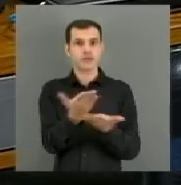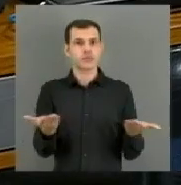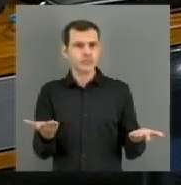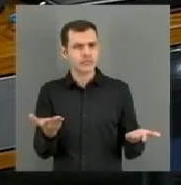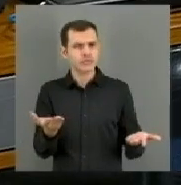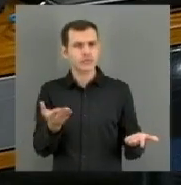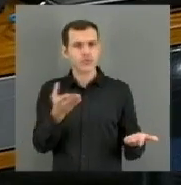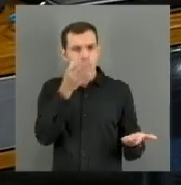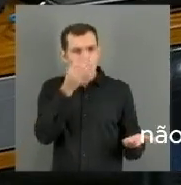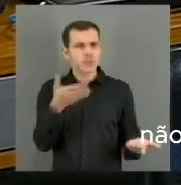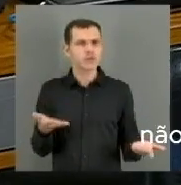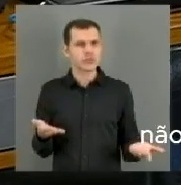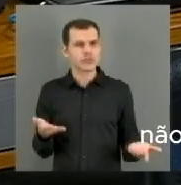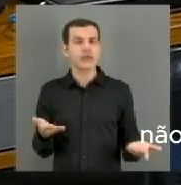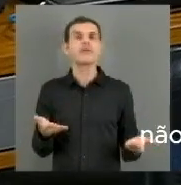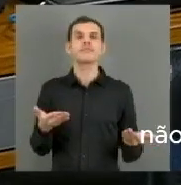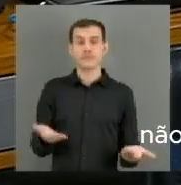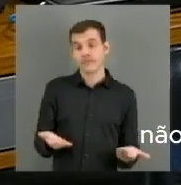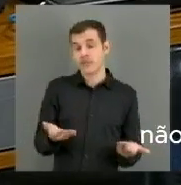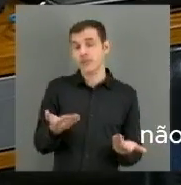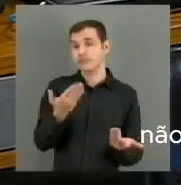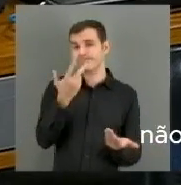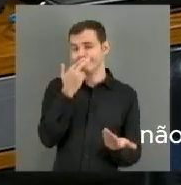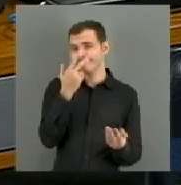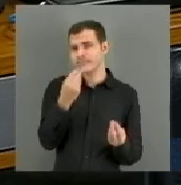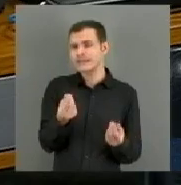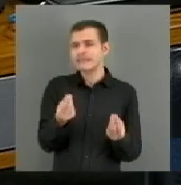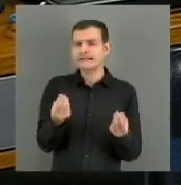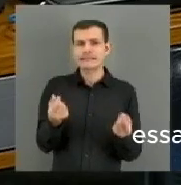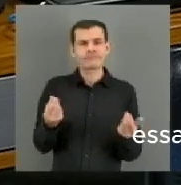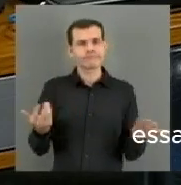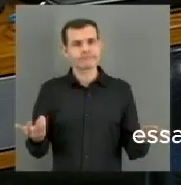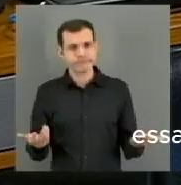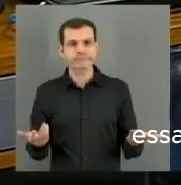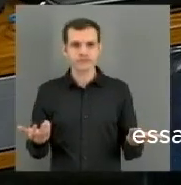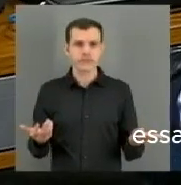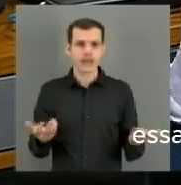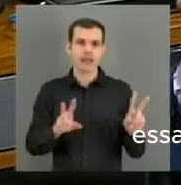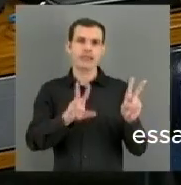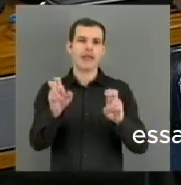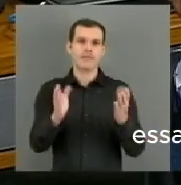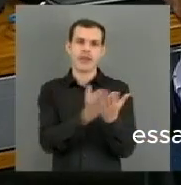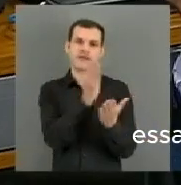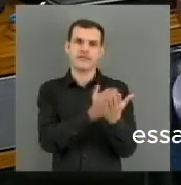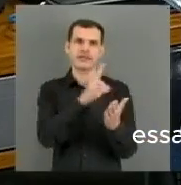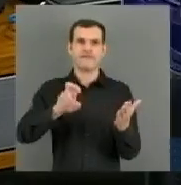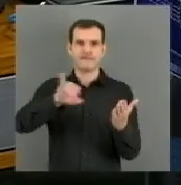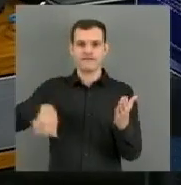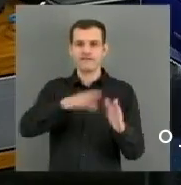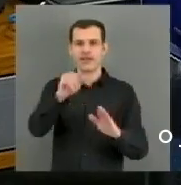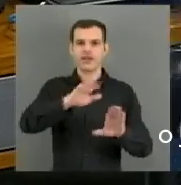Então, não me parece uma coisa sem cabimento essa matéria de capa da revista Veja